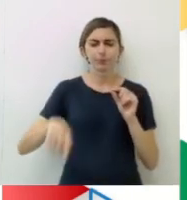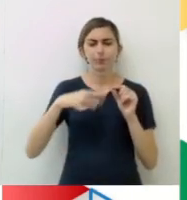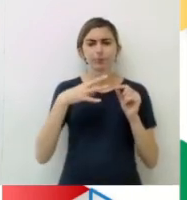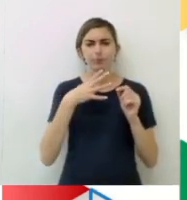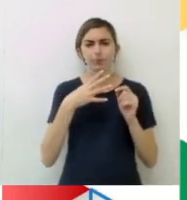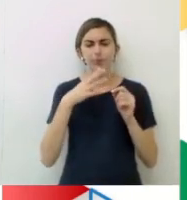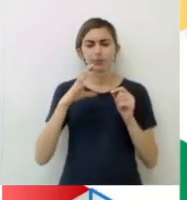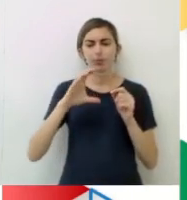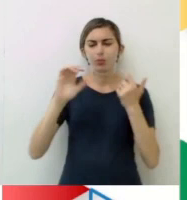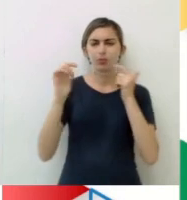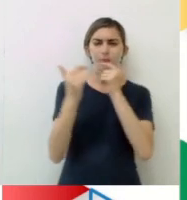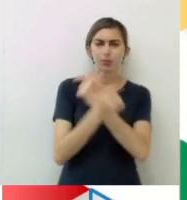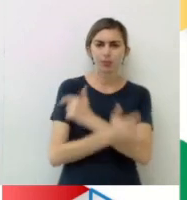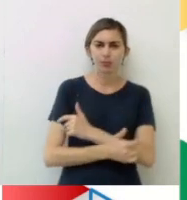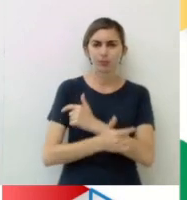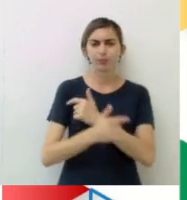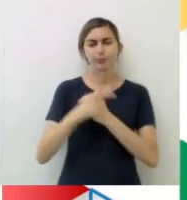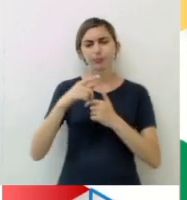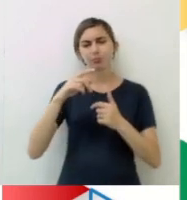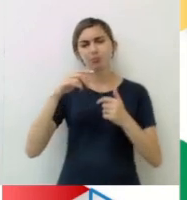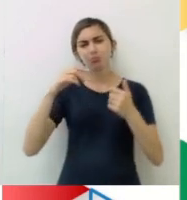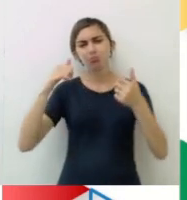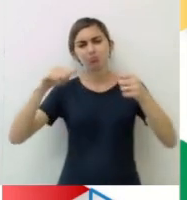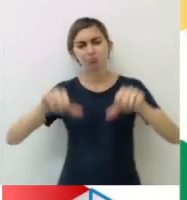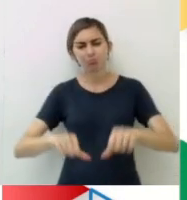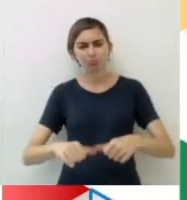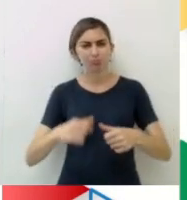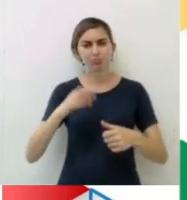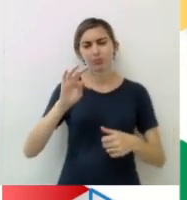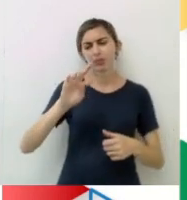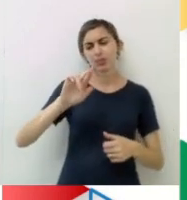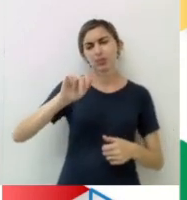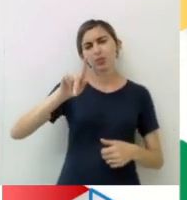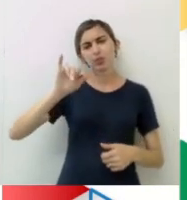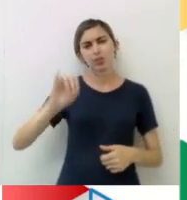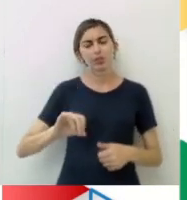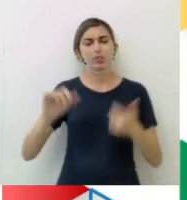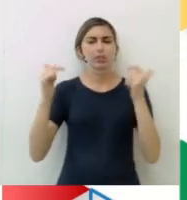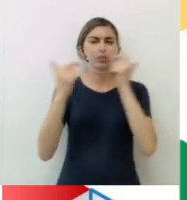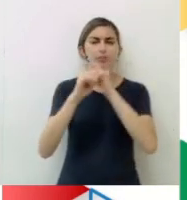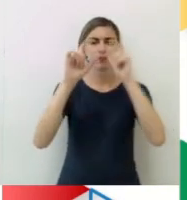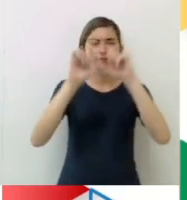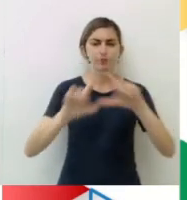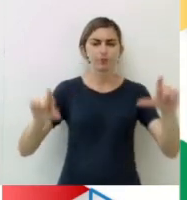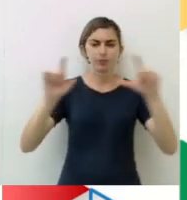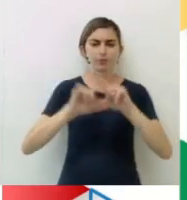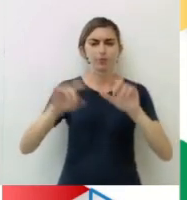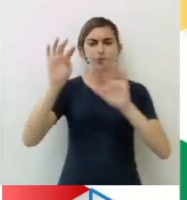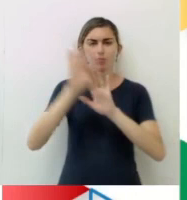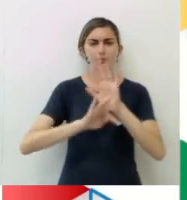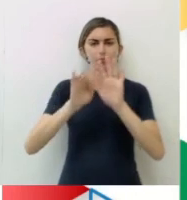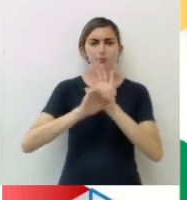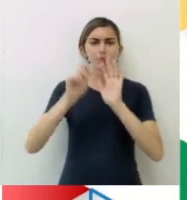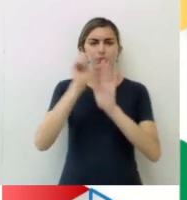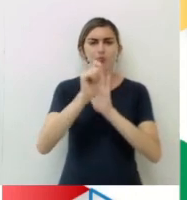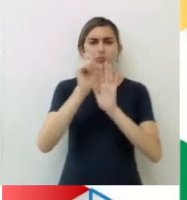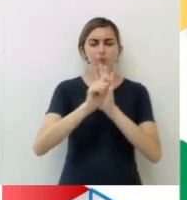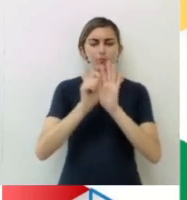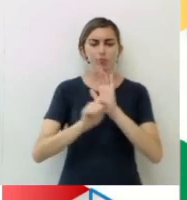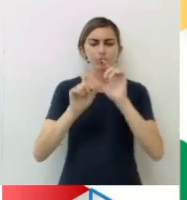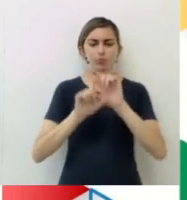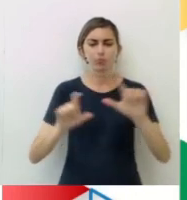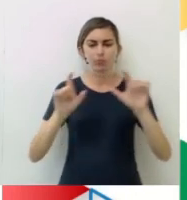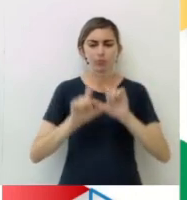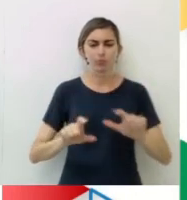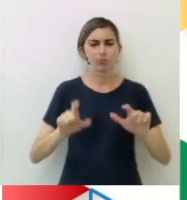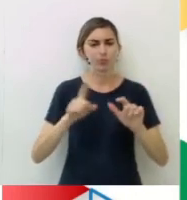a comédia e a tragédia. O lírico são os versos, é o texto escrito em verso.